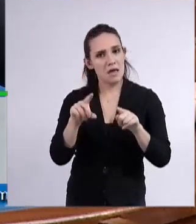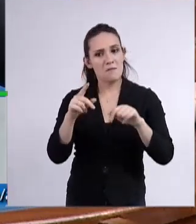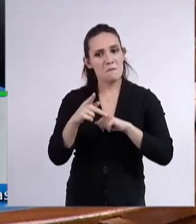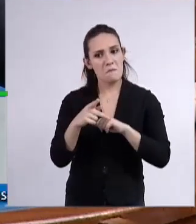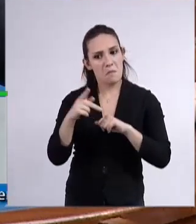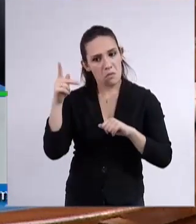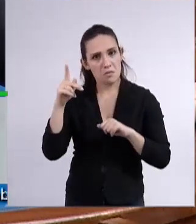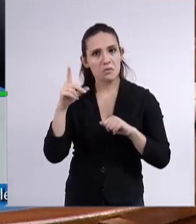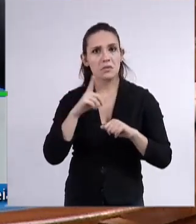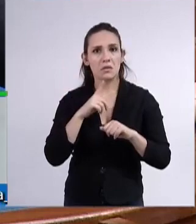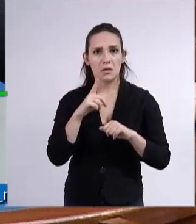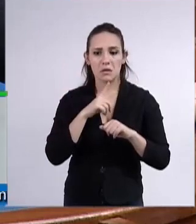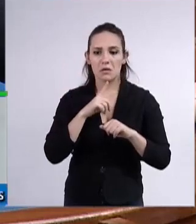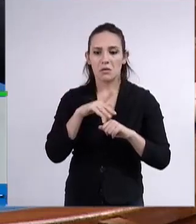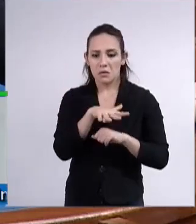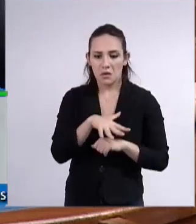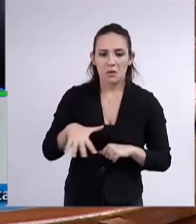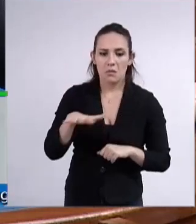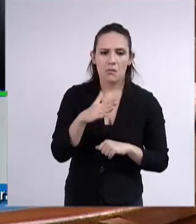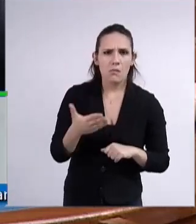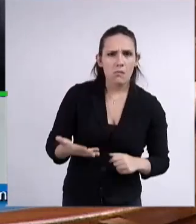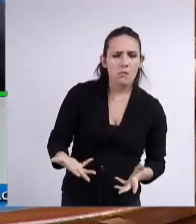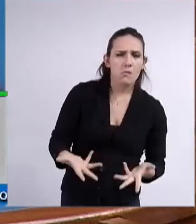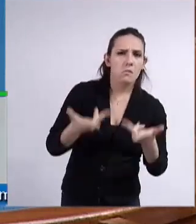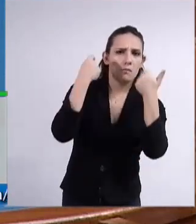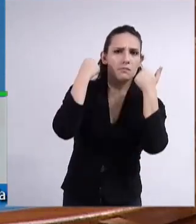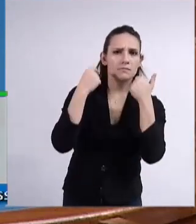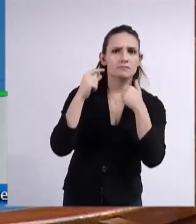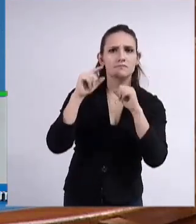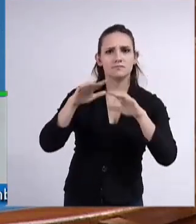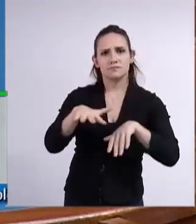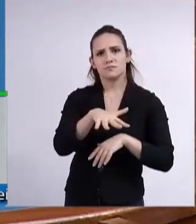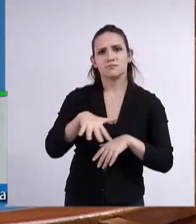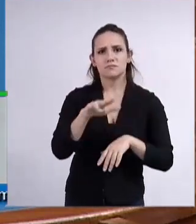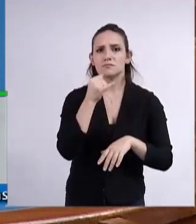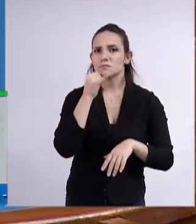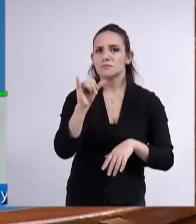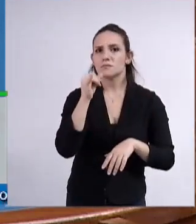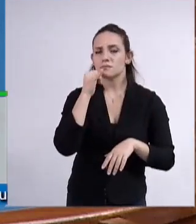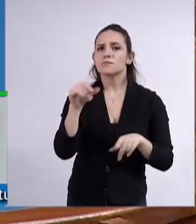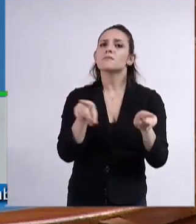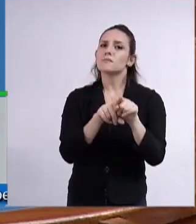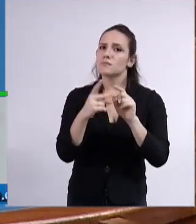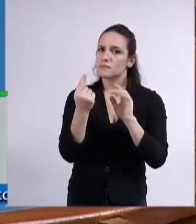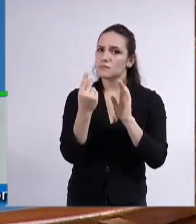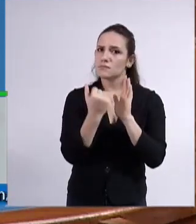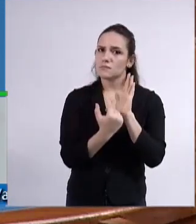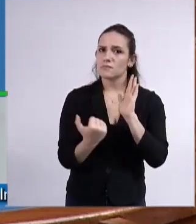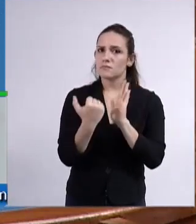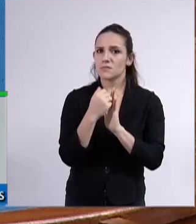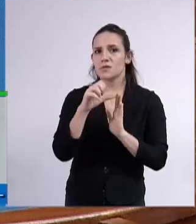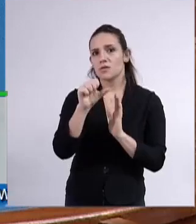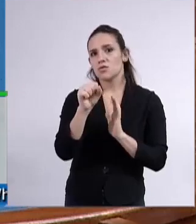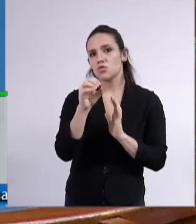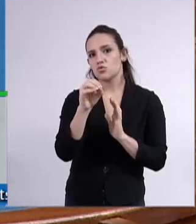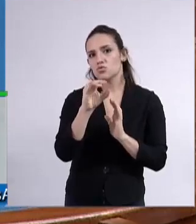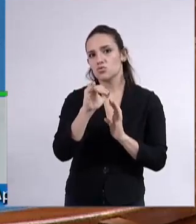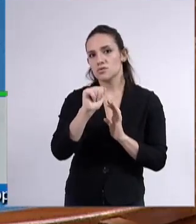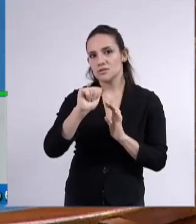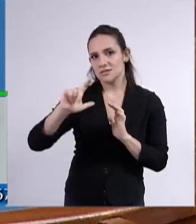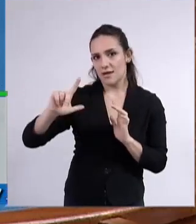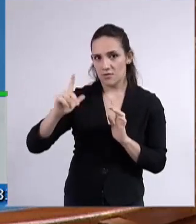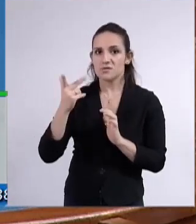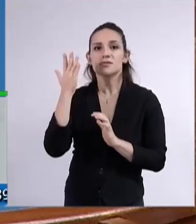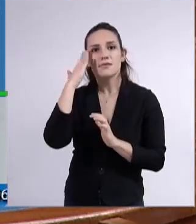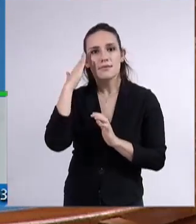especialista nesta área, principalmente na questão da tarifa social.